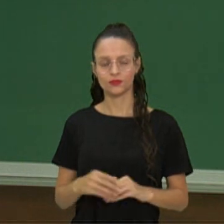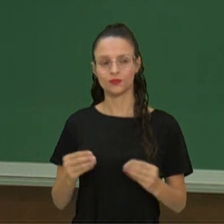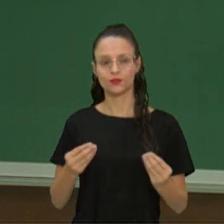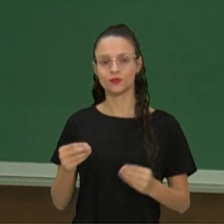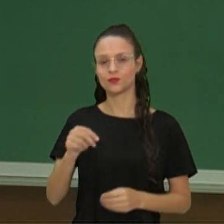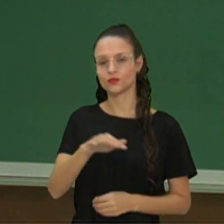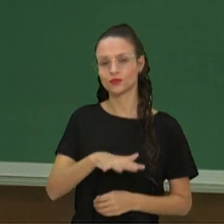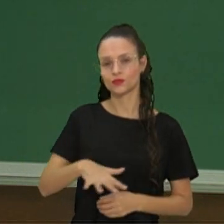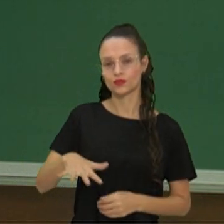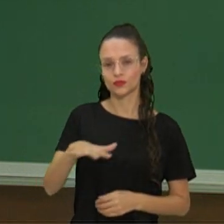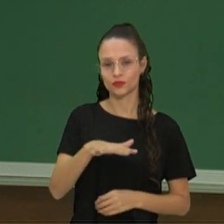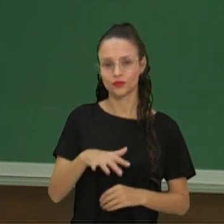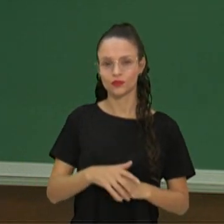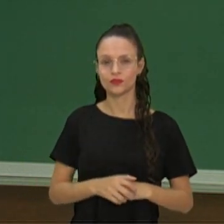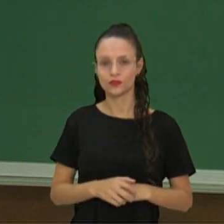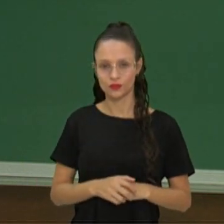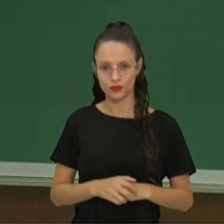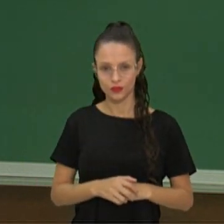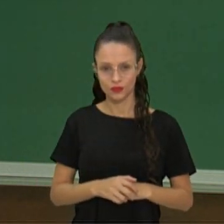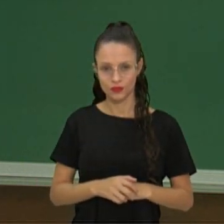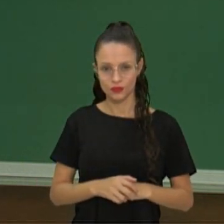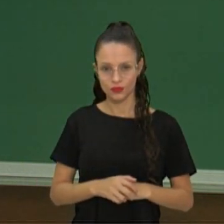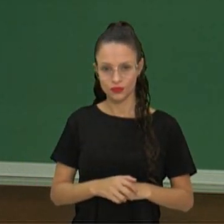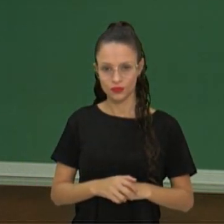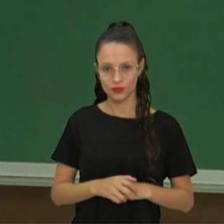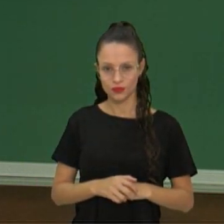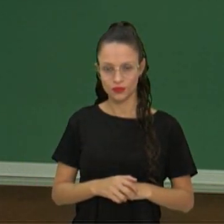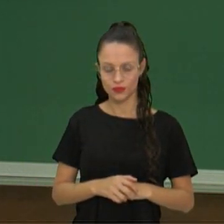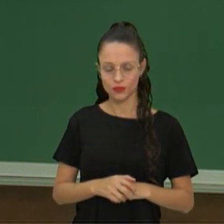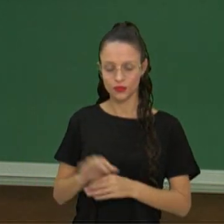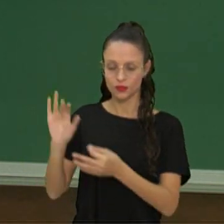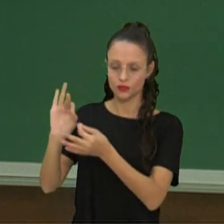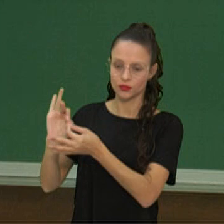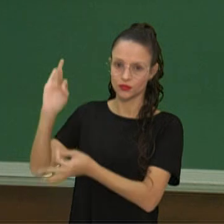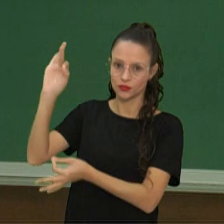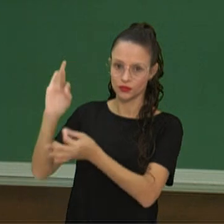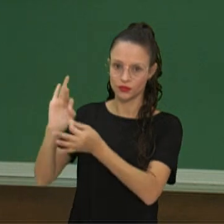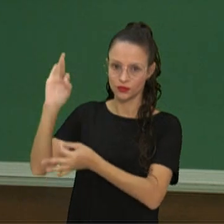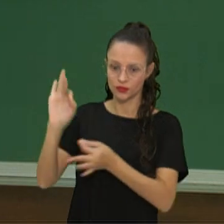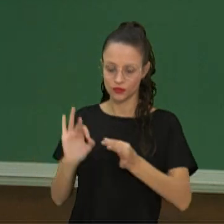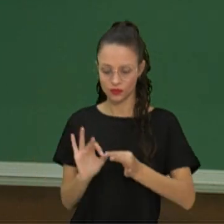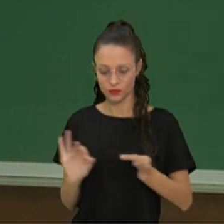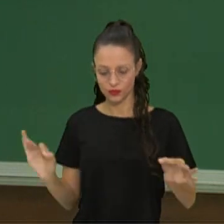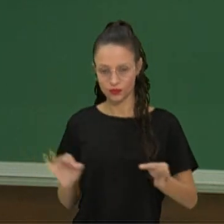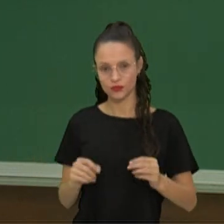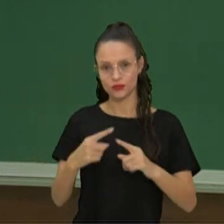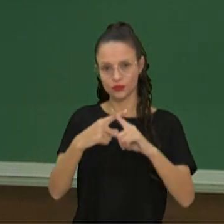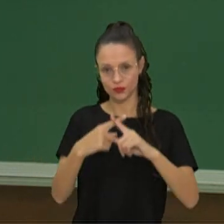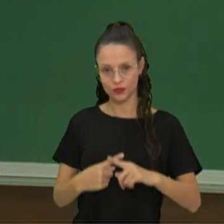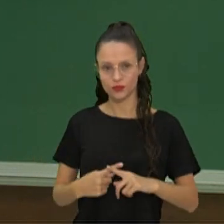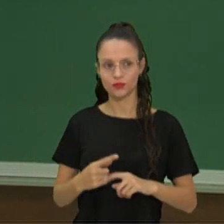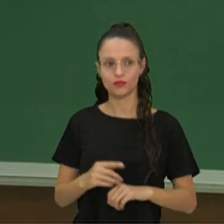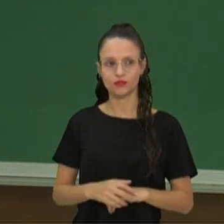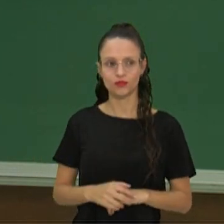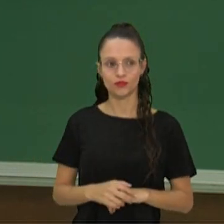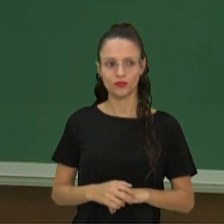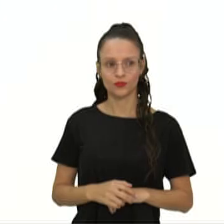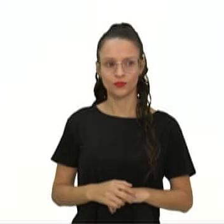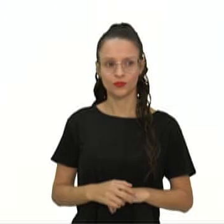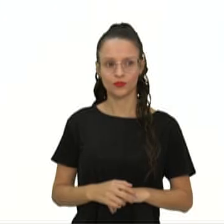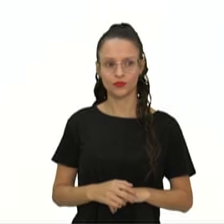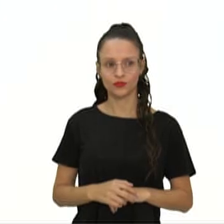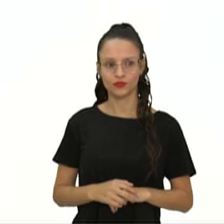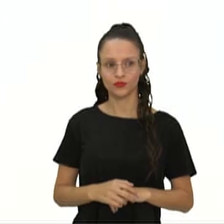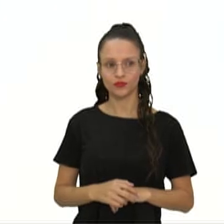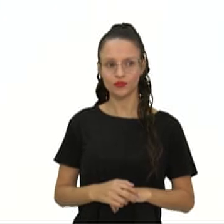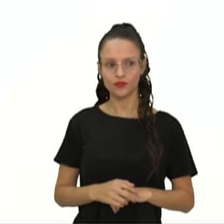área? A área de um quadrado é o lado ao quadrado, ou seja, lado vezes lado, certo? Então, eu tenho lá o seguinte, dá